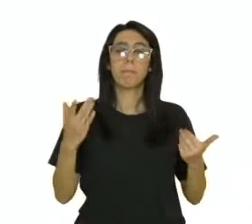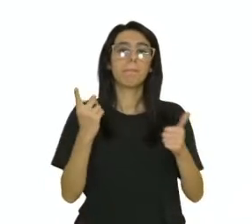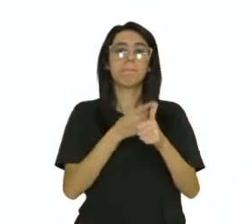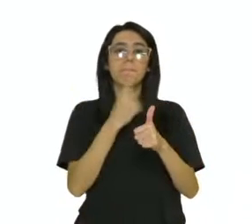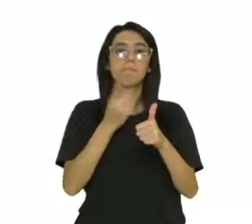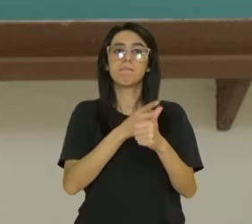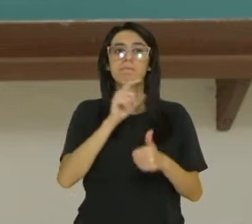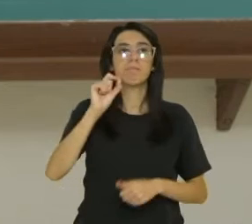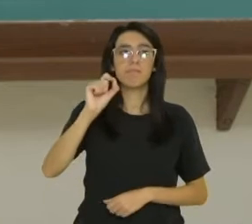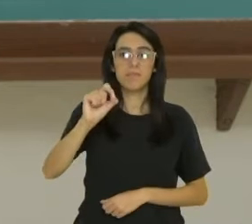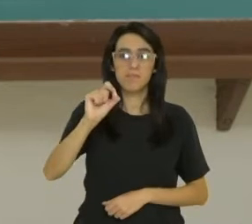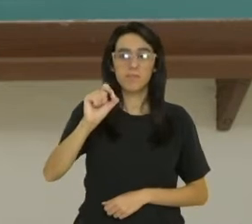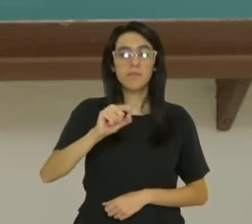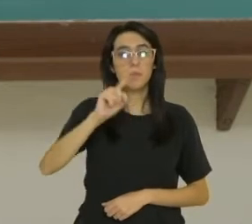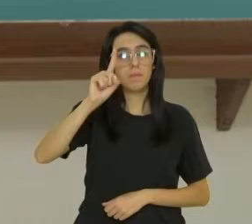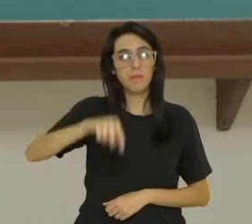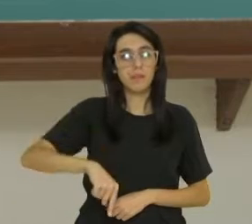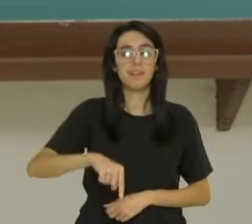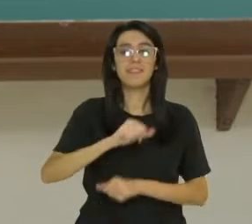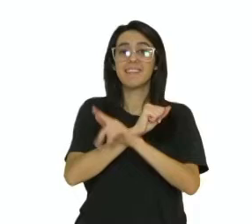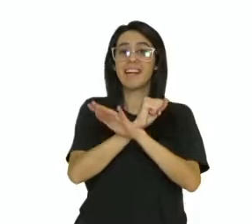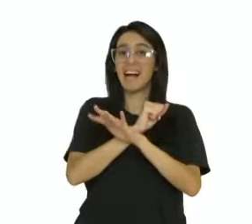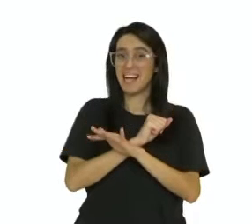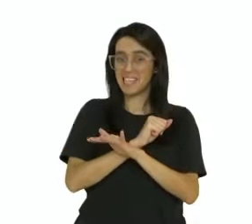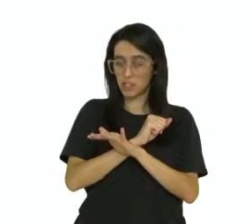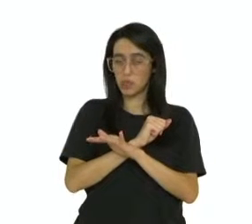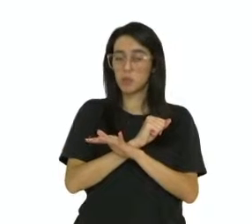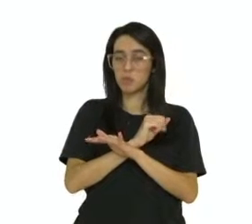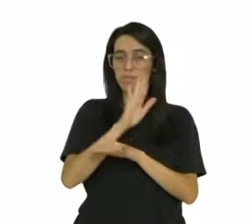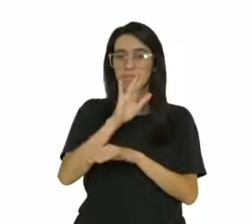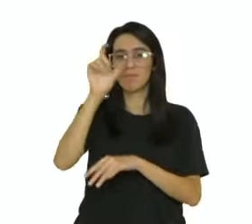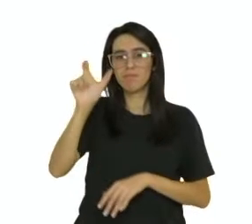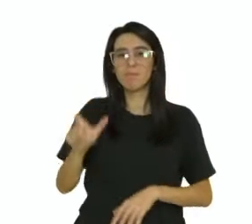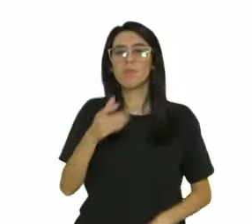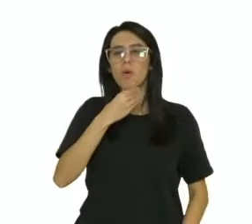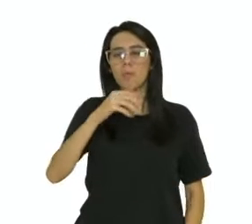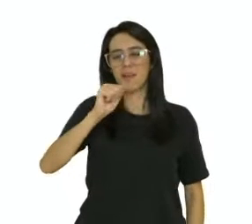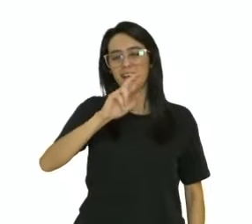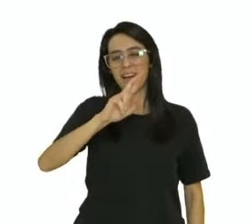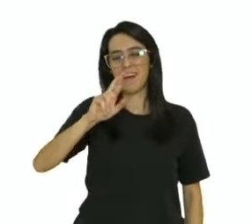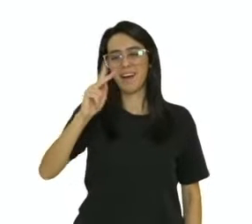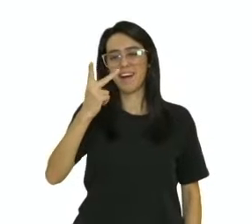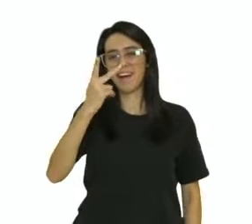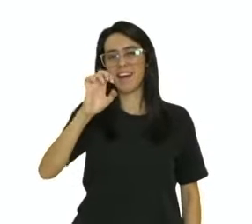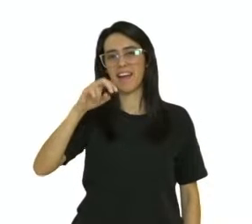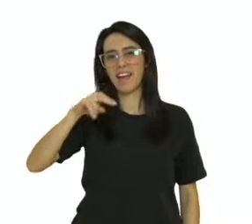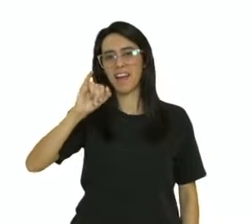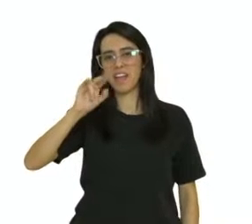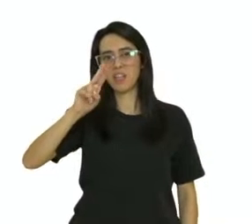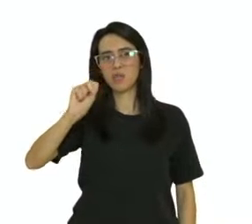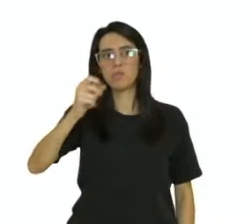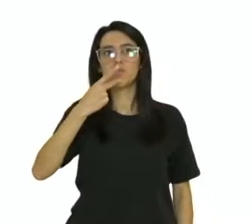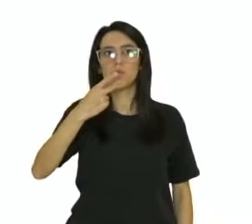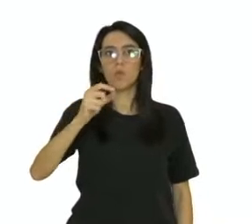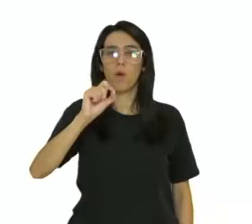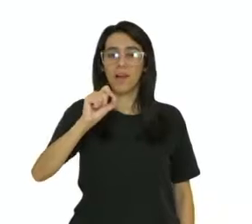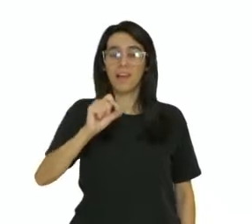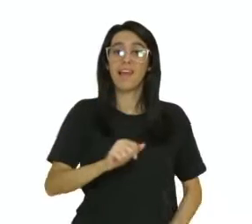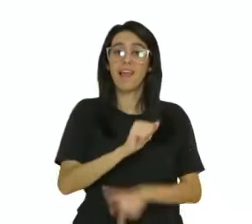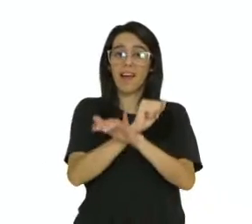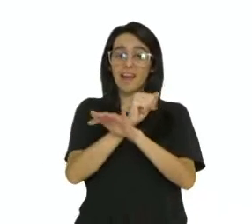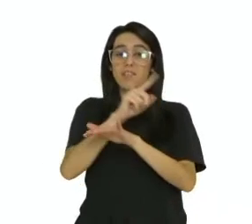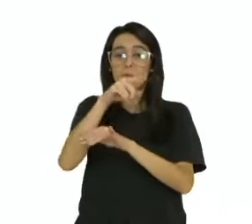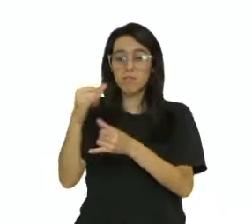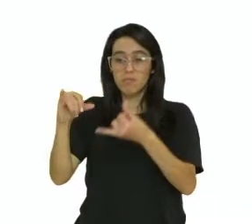das funções inorgânicas é a função ácido. E para Arrhenius, ácido é toda espécie química que aumenta a concentração